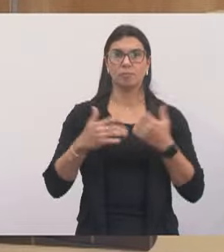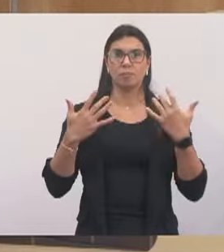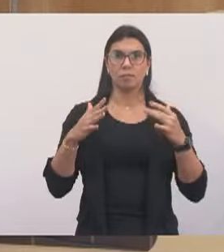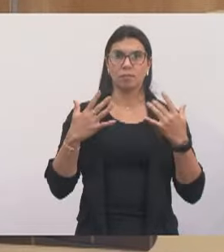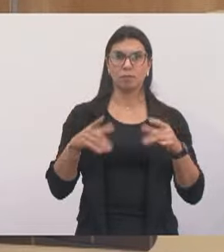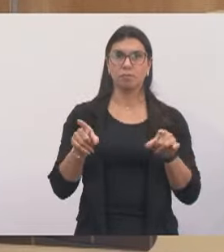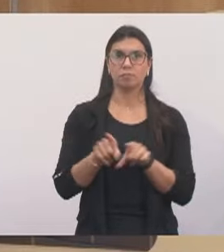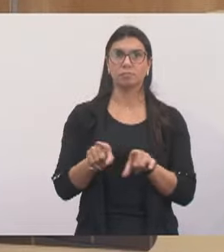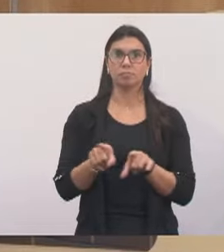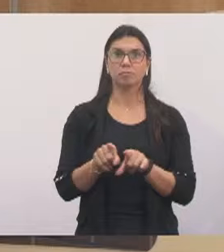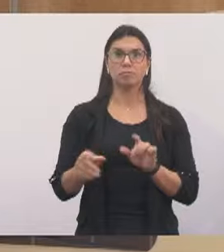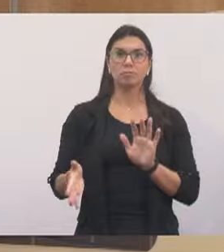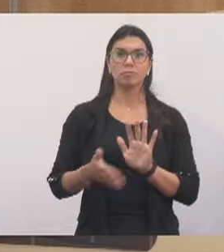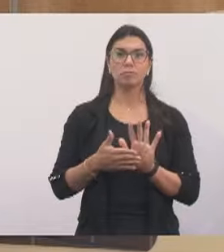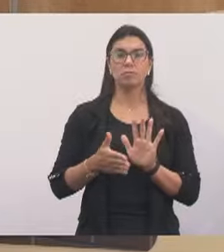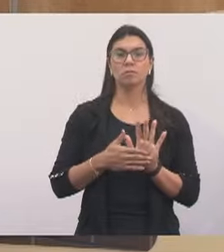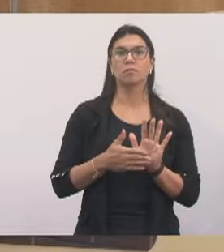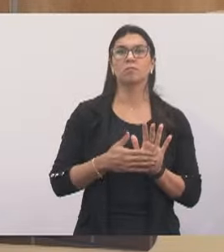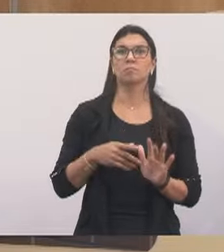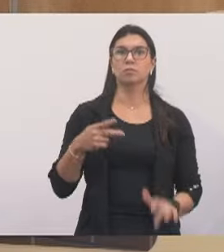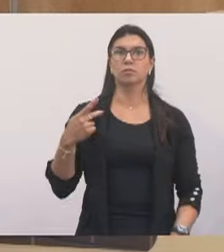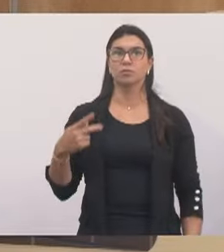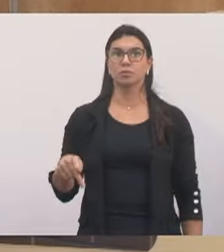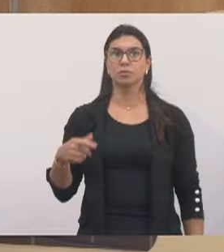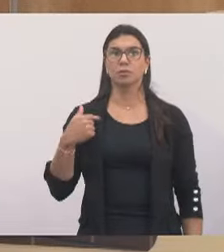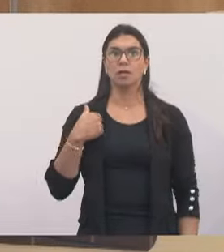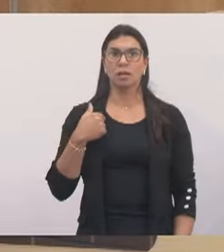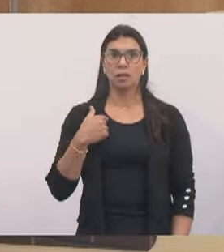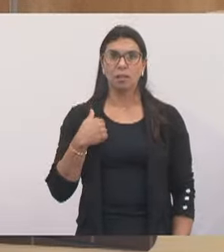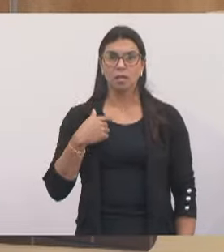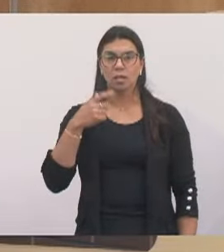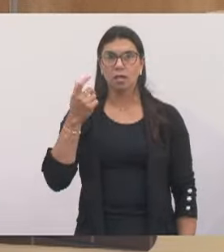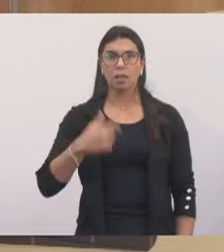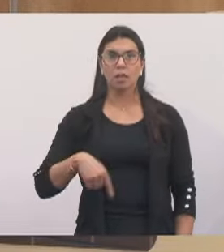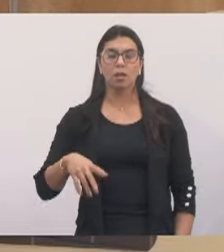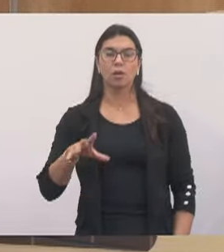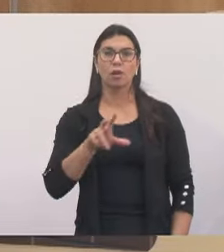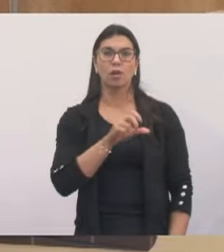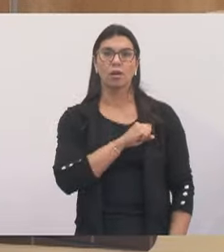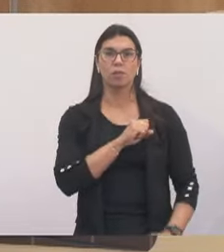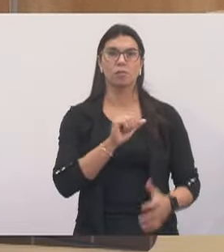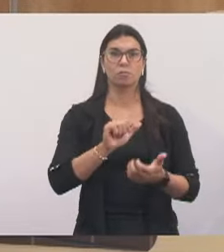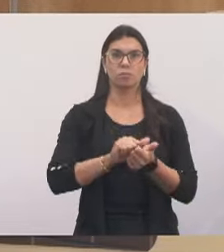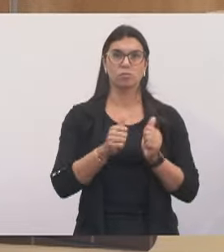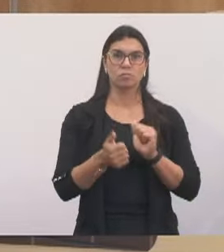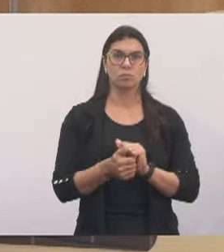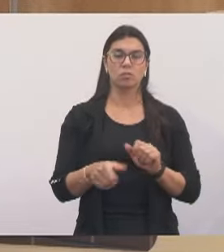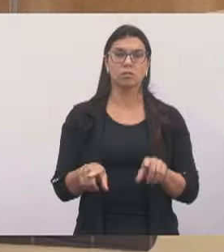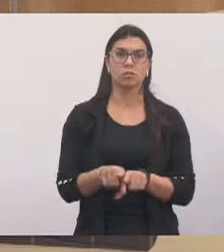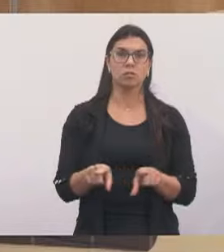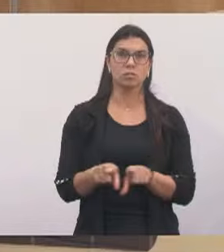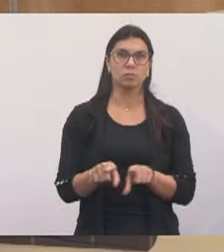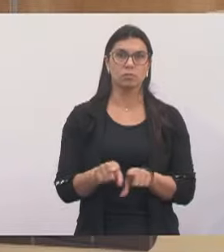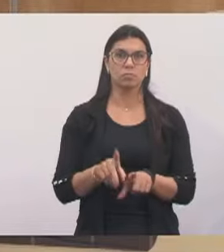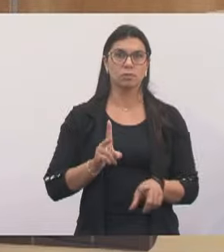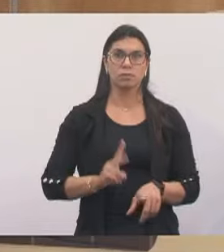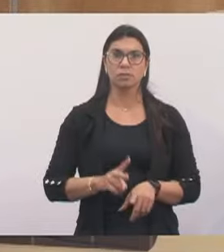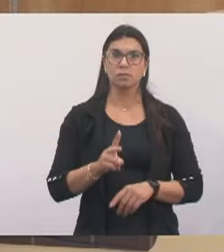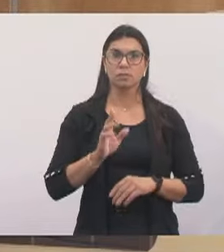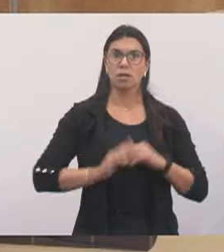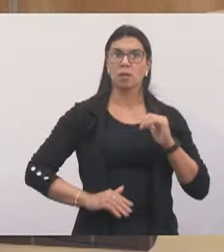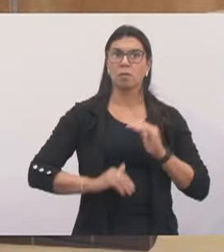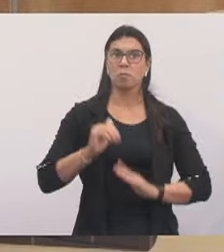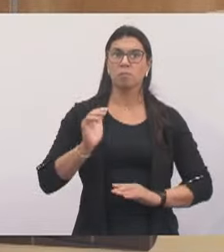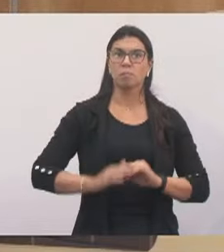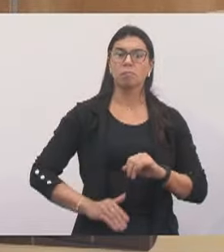você também pelas proposituras, tá? Eu que sou ligado ao esporte também, sempre fui esportista, pratiquei acho que